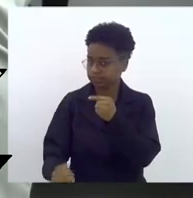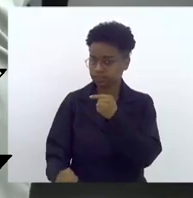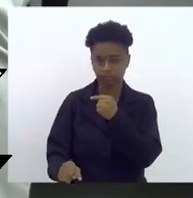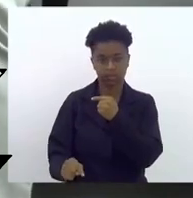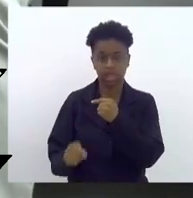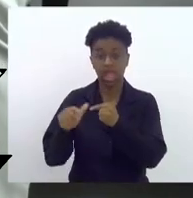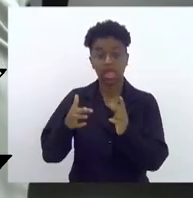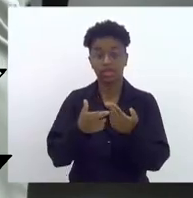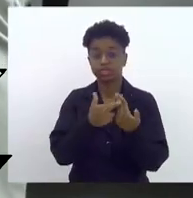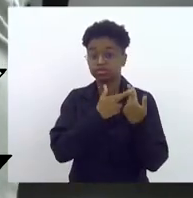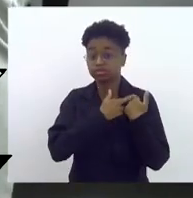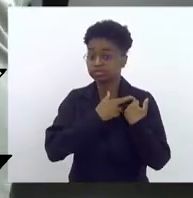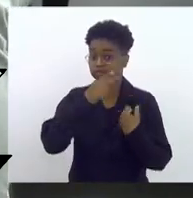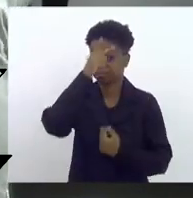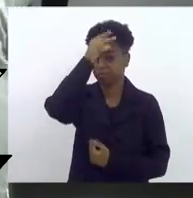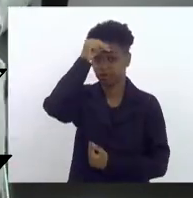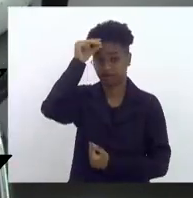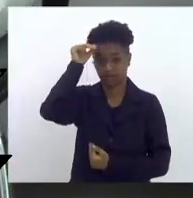municipal